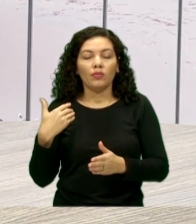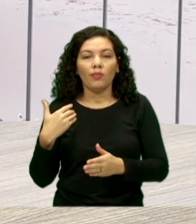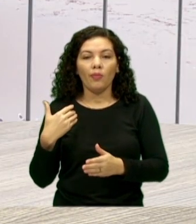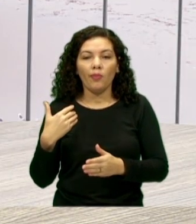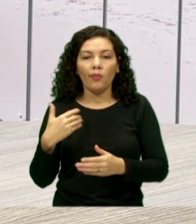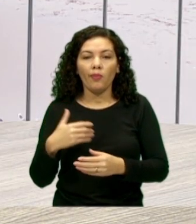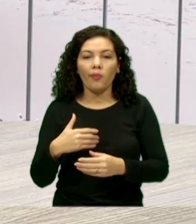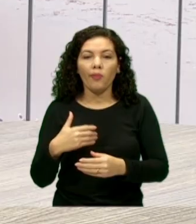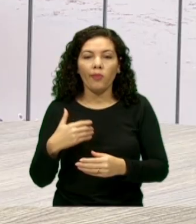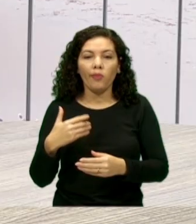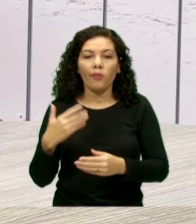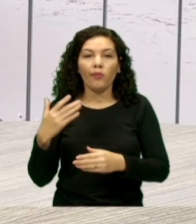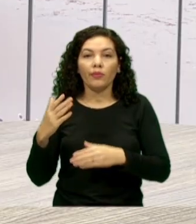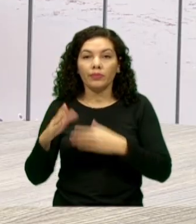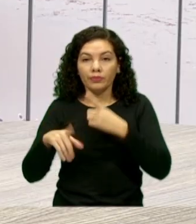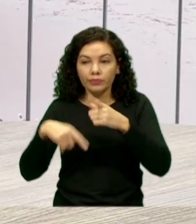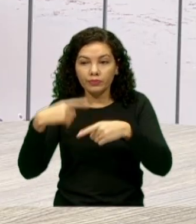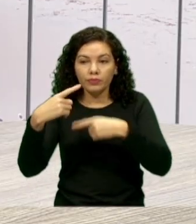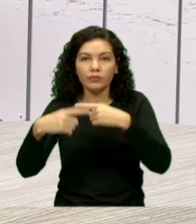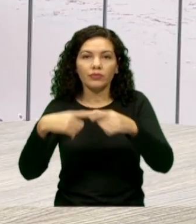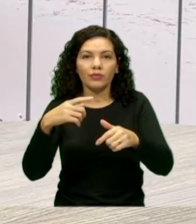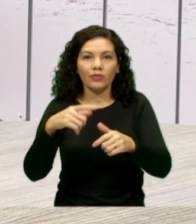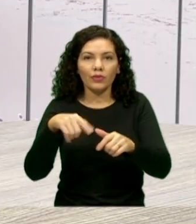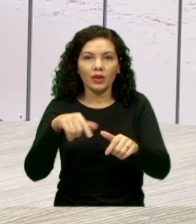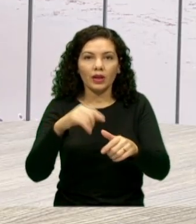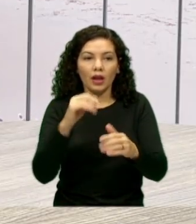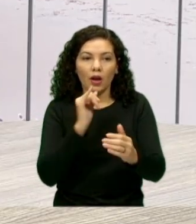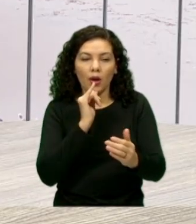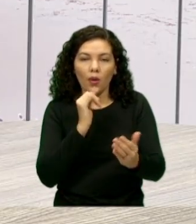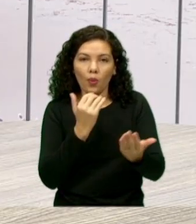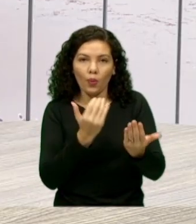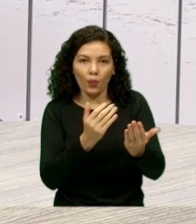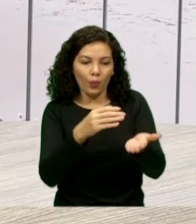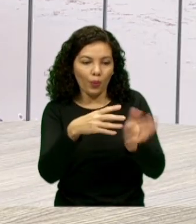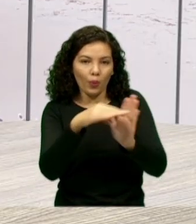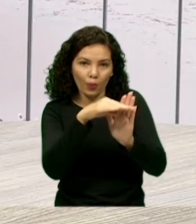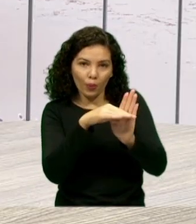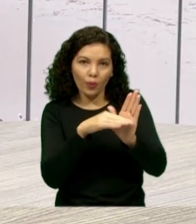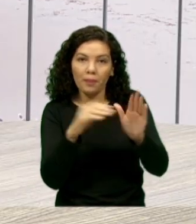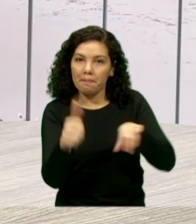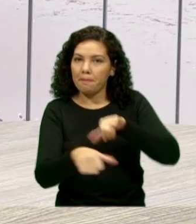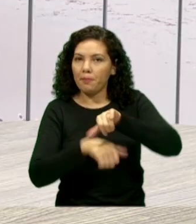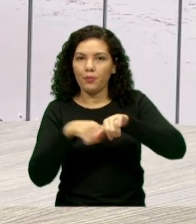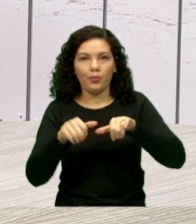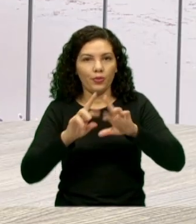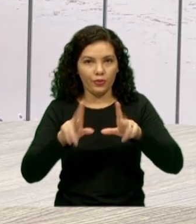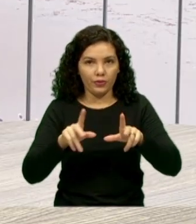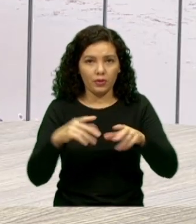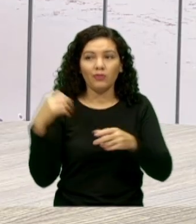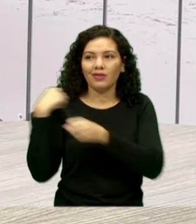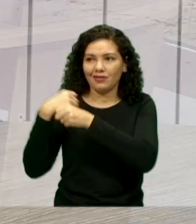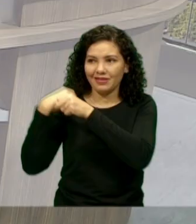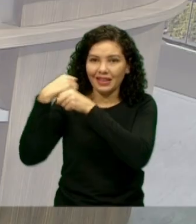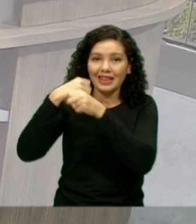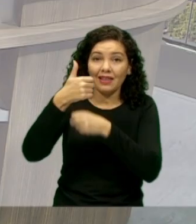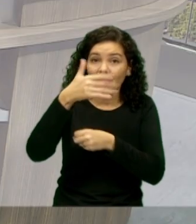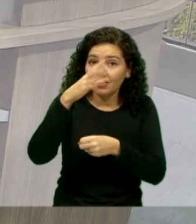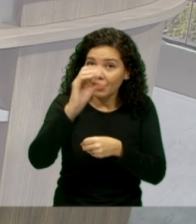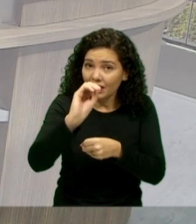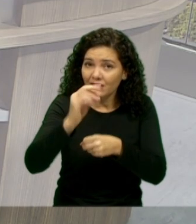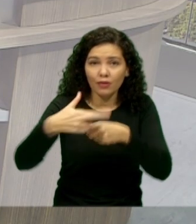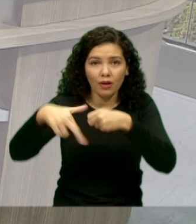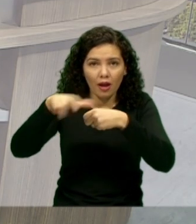nós mudamos o nosso modelo, porque é aquele negócio, nós estamos reprovando há 10 anos, mas